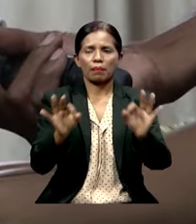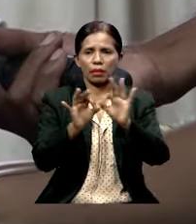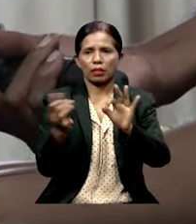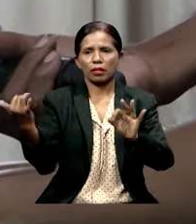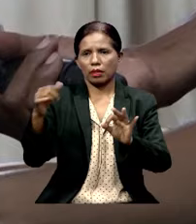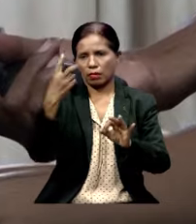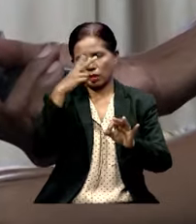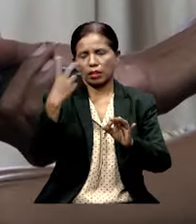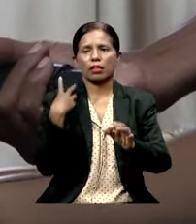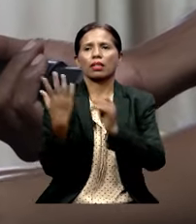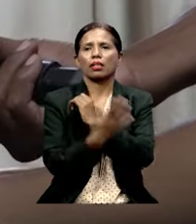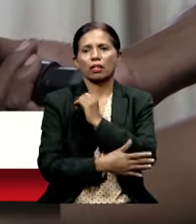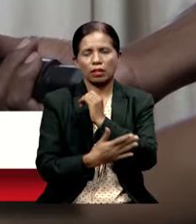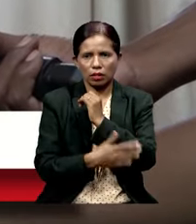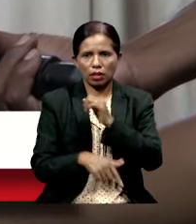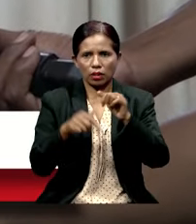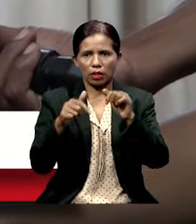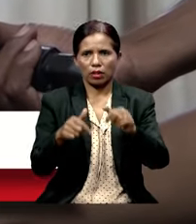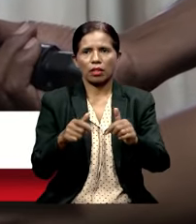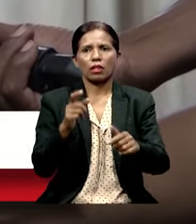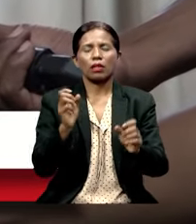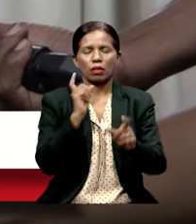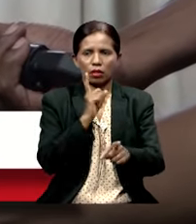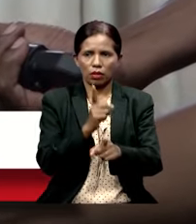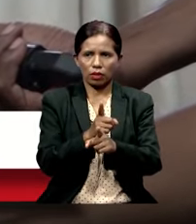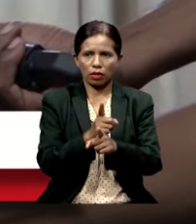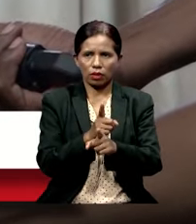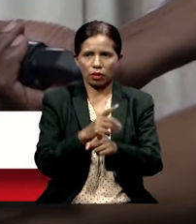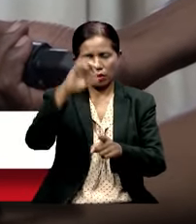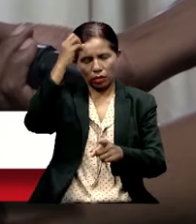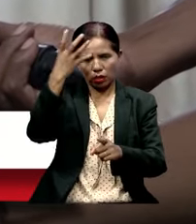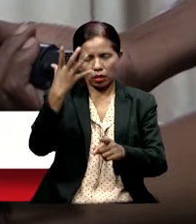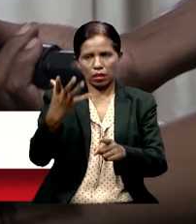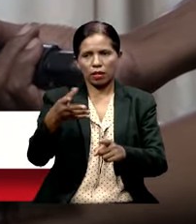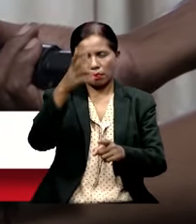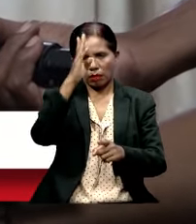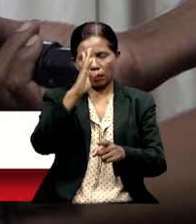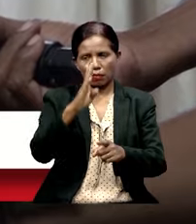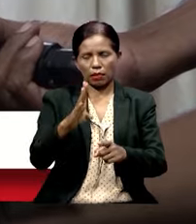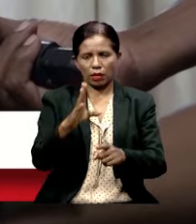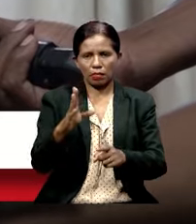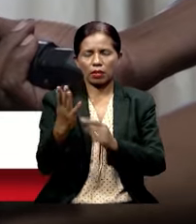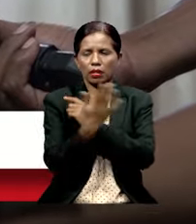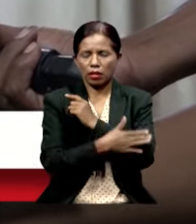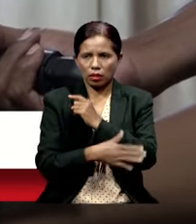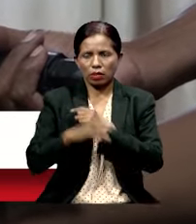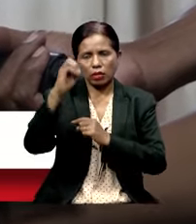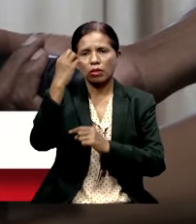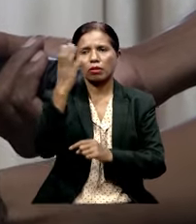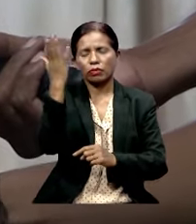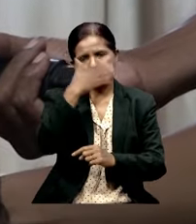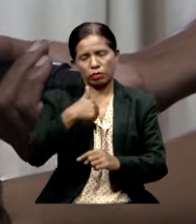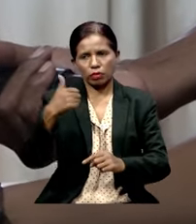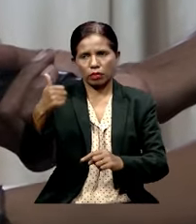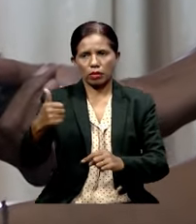rede RAI, de encantar a rede RAI, né? Los ve, graças ao maromo de ho, RAI, de uma fura que depois vem, fura